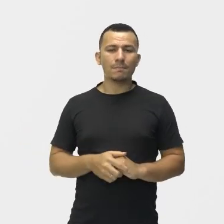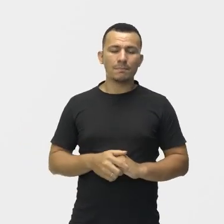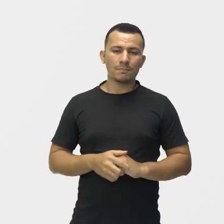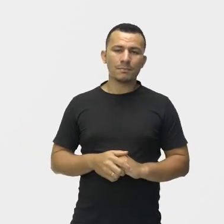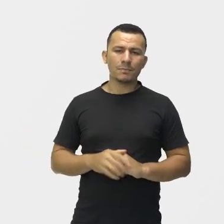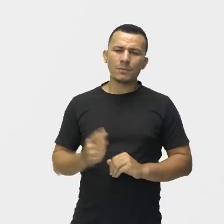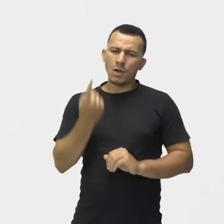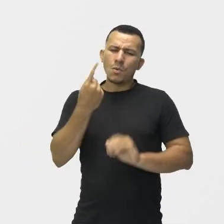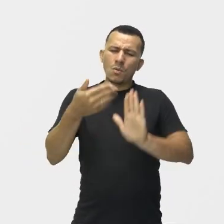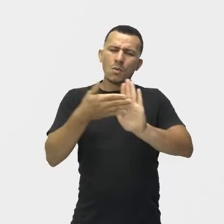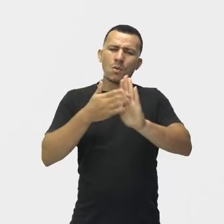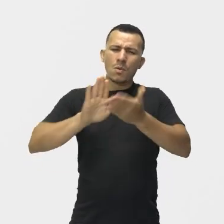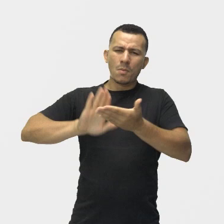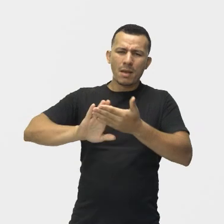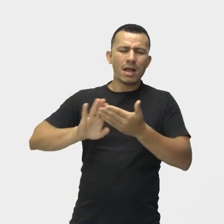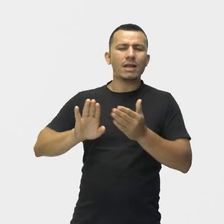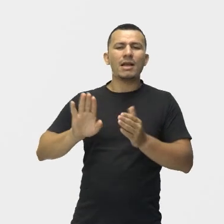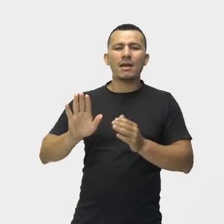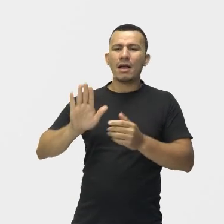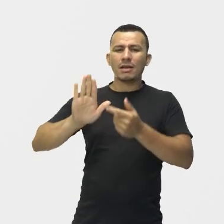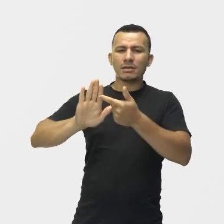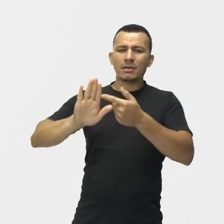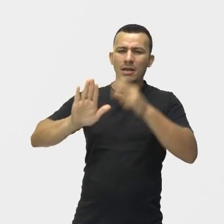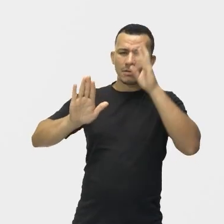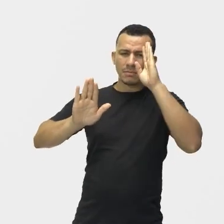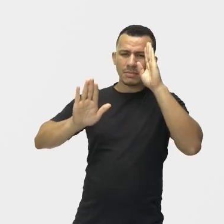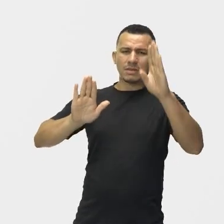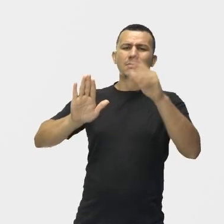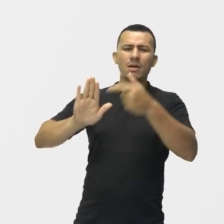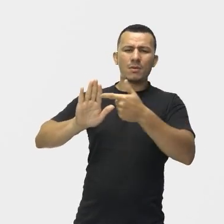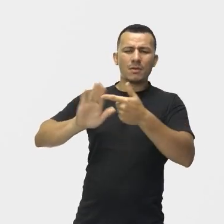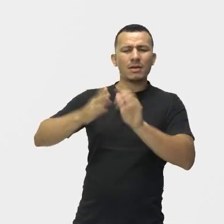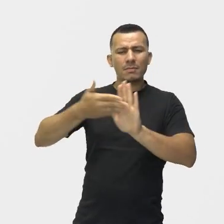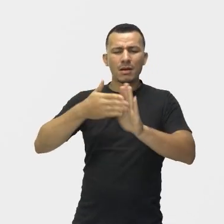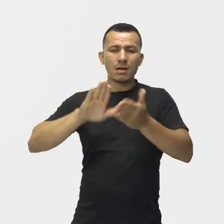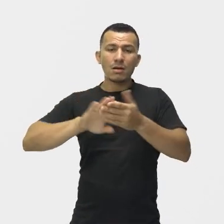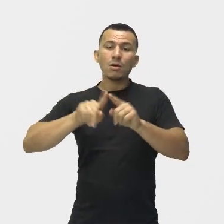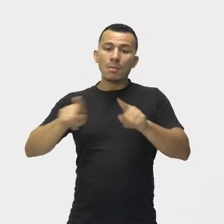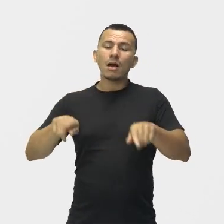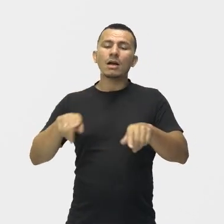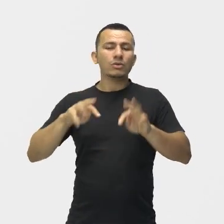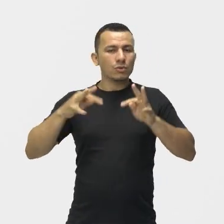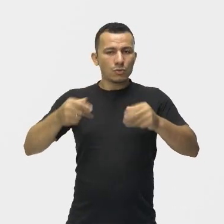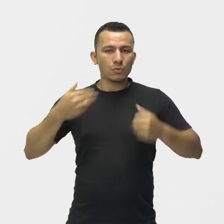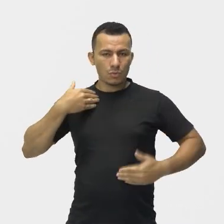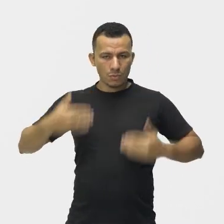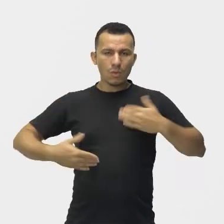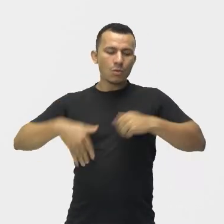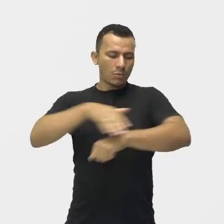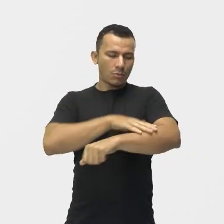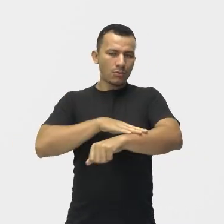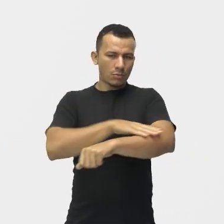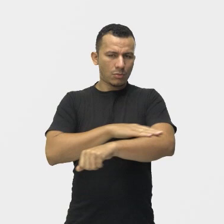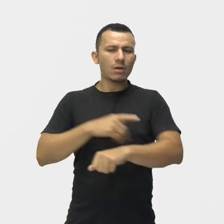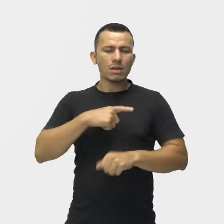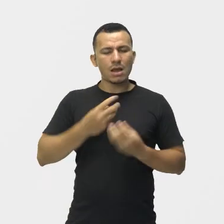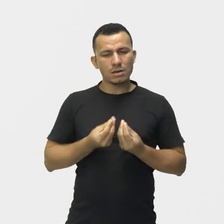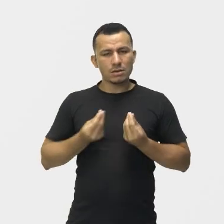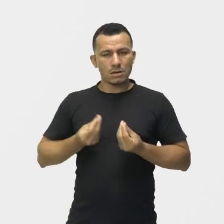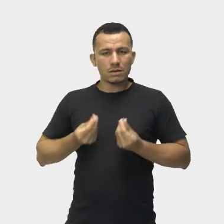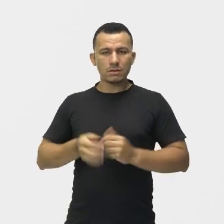mão. Sempre que a gente fala em tato, a gente coloca logo a imagem da mãozinha, mas vai estar presente em todo o nosso corpo, certo?